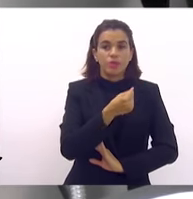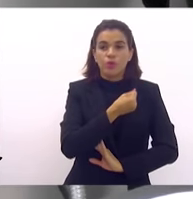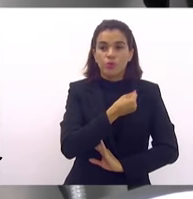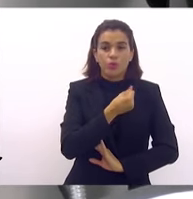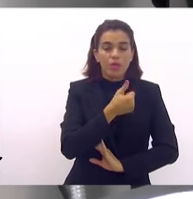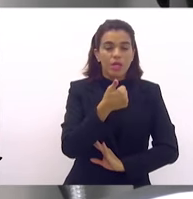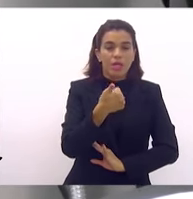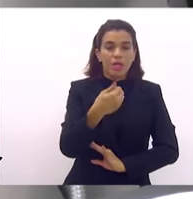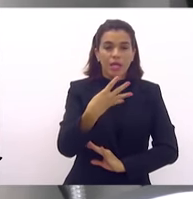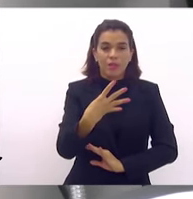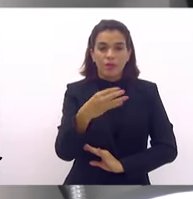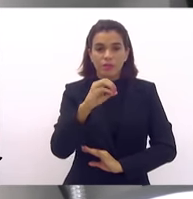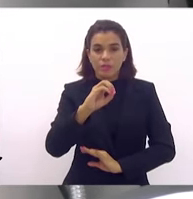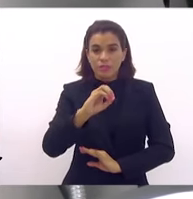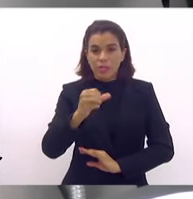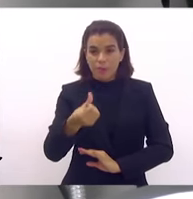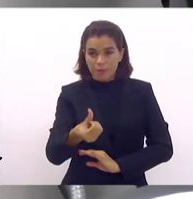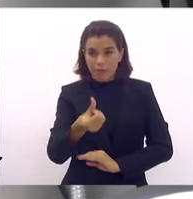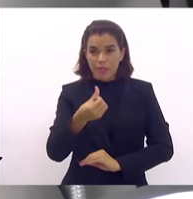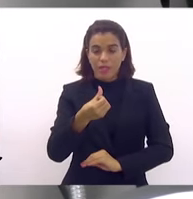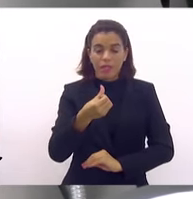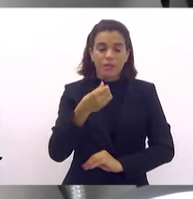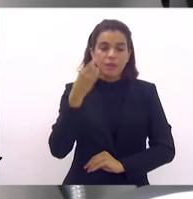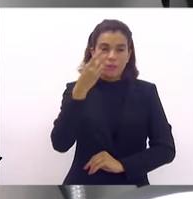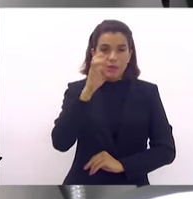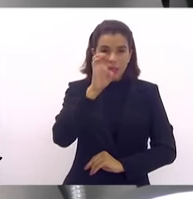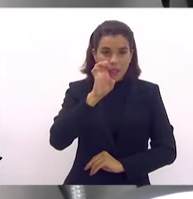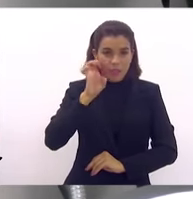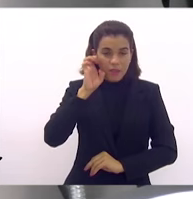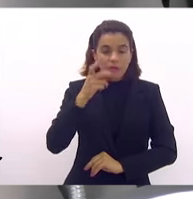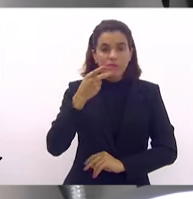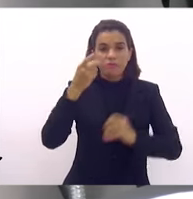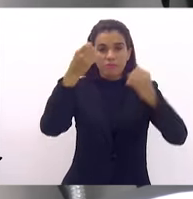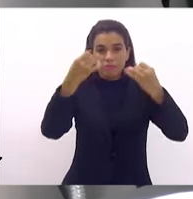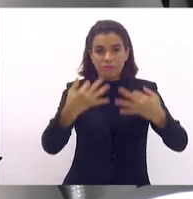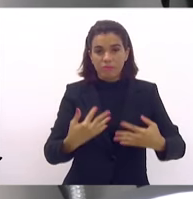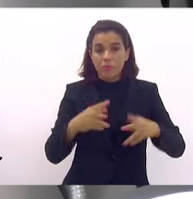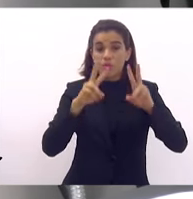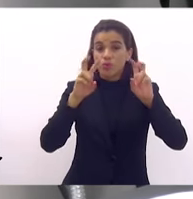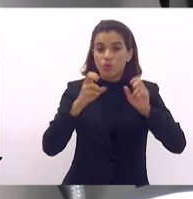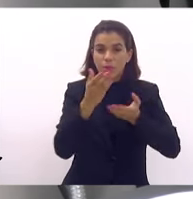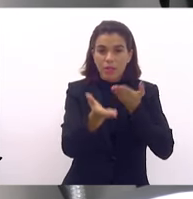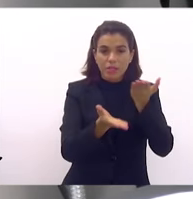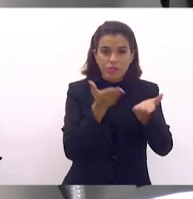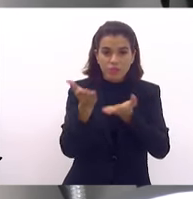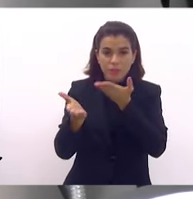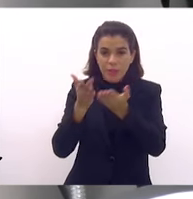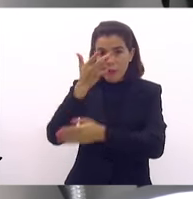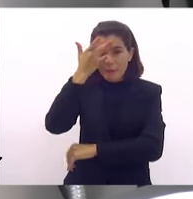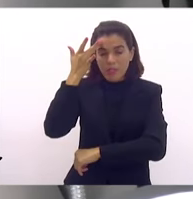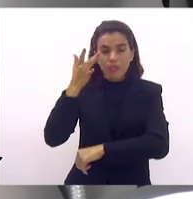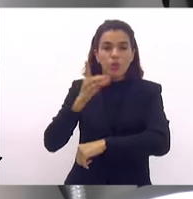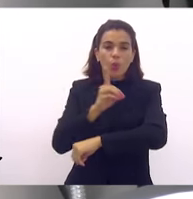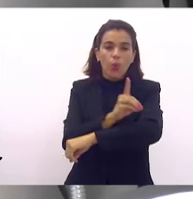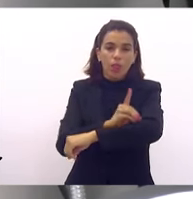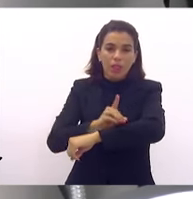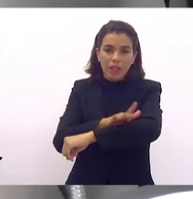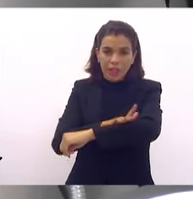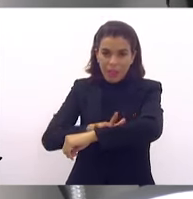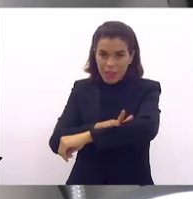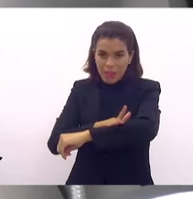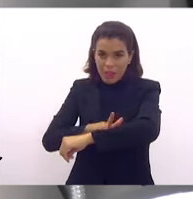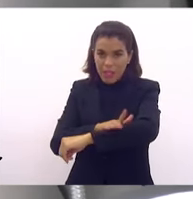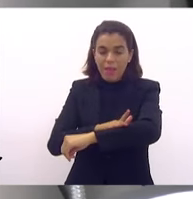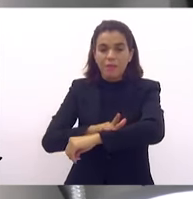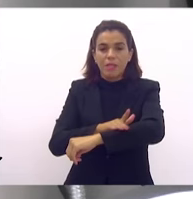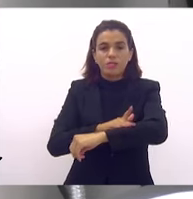PL 1406 de 23, de autoria da deputada Élica Takimoto, que dispõe sobre assistência à pessoa com dermatite atópica no âmbito da rede pública de